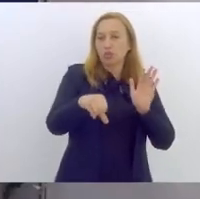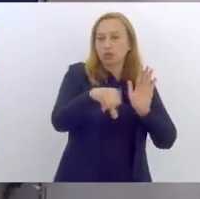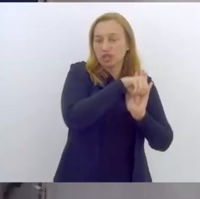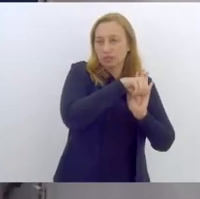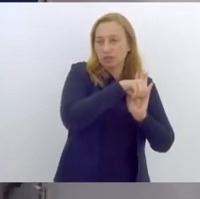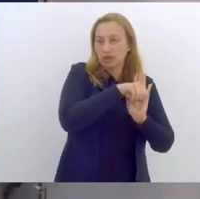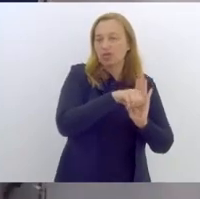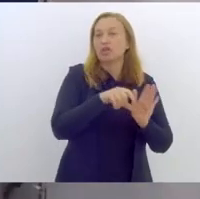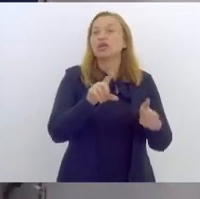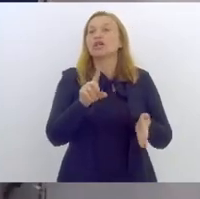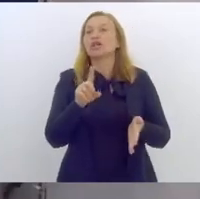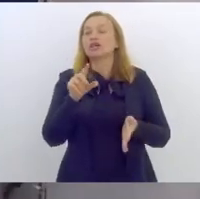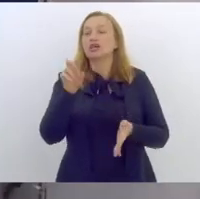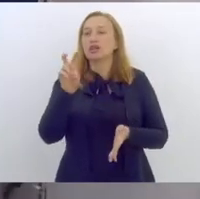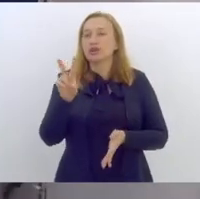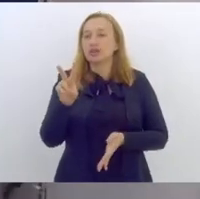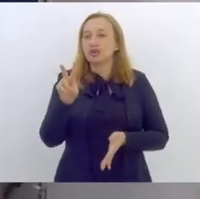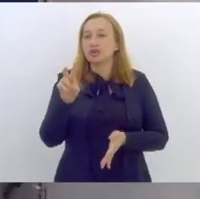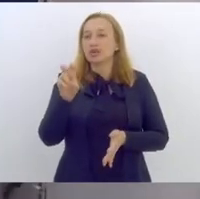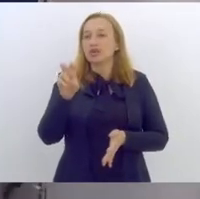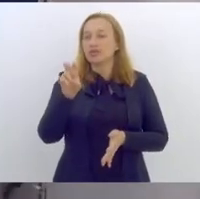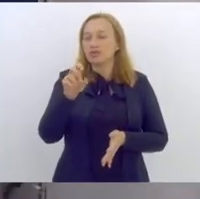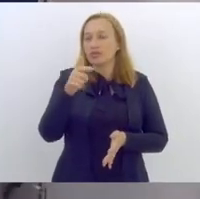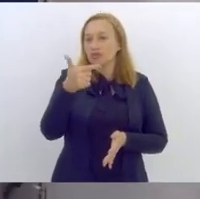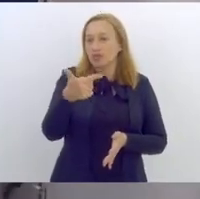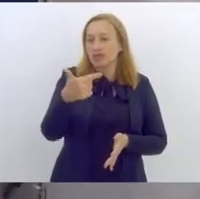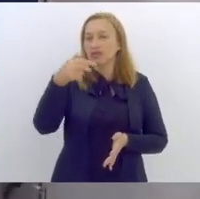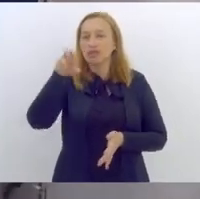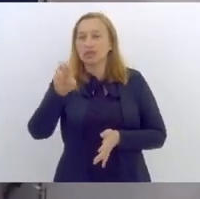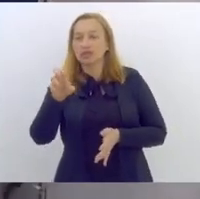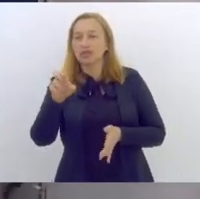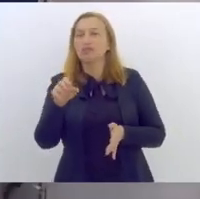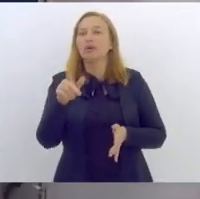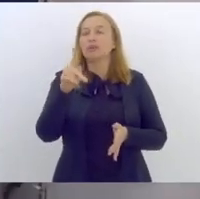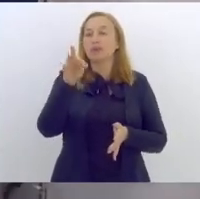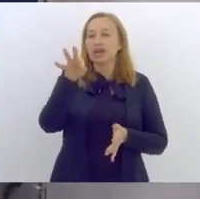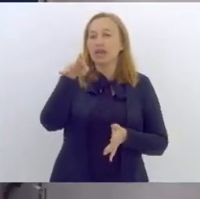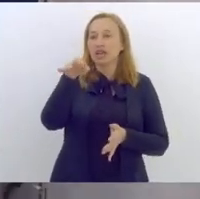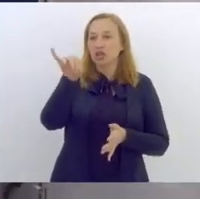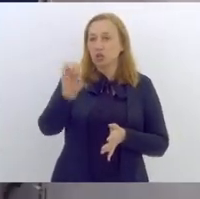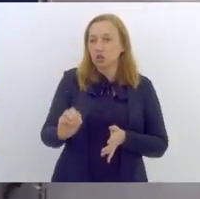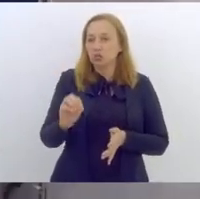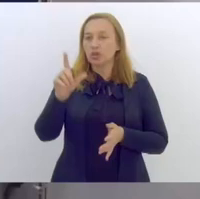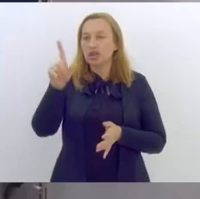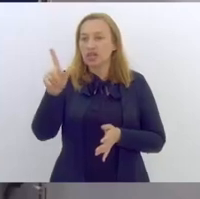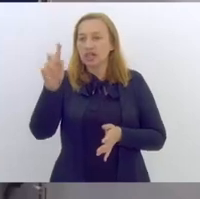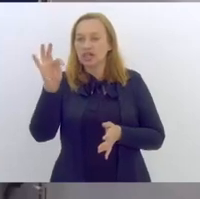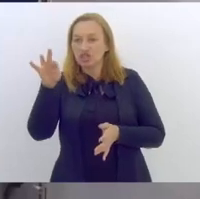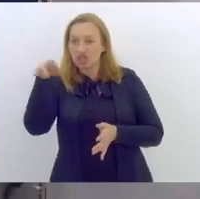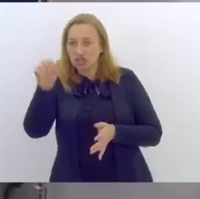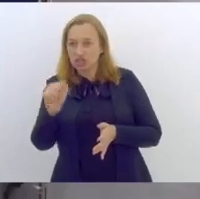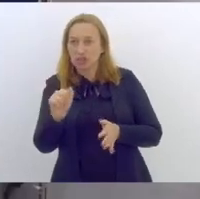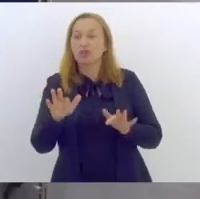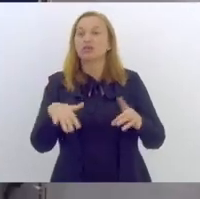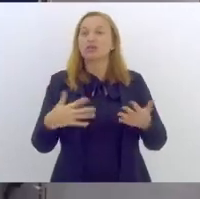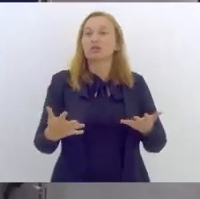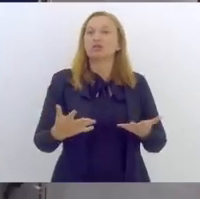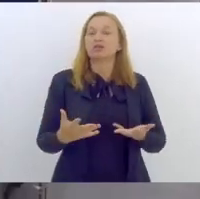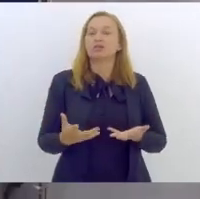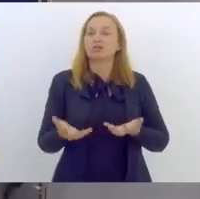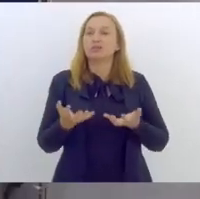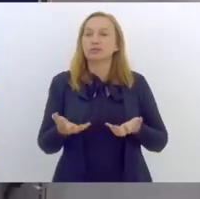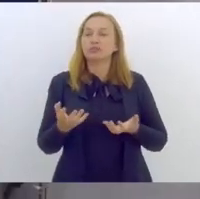25 vagas para peritos legistas né e a gente o nosso pleito é a garantia